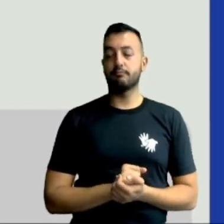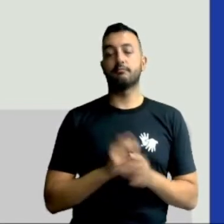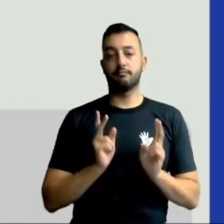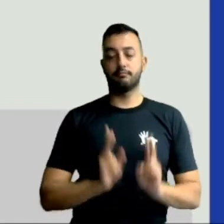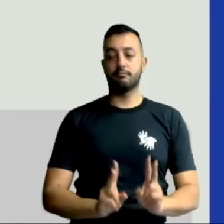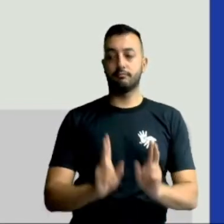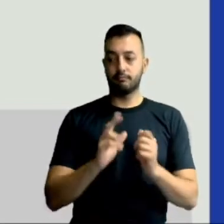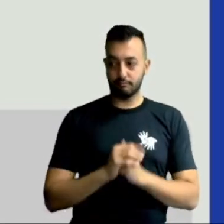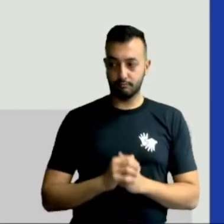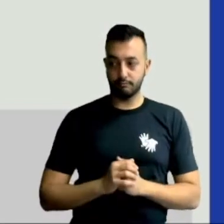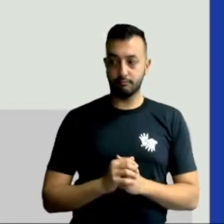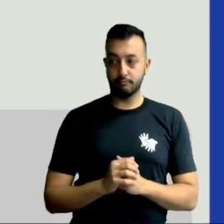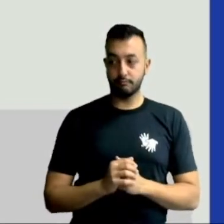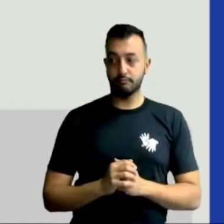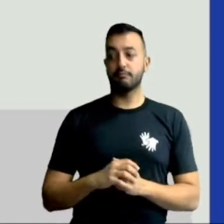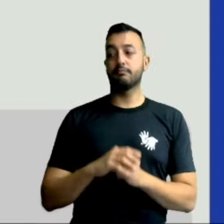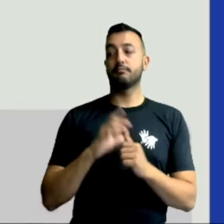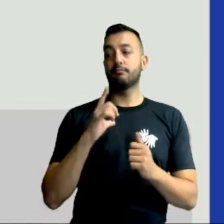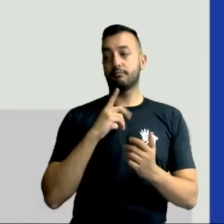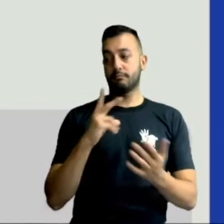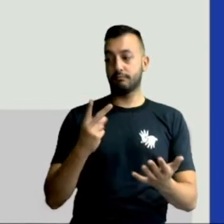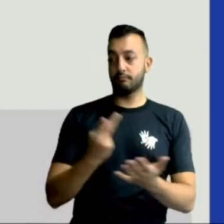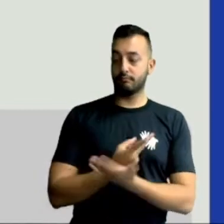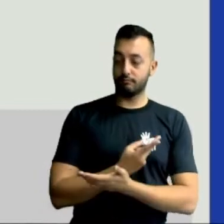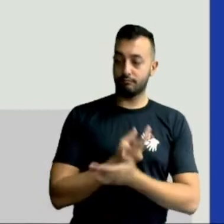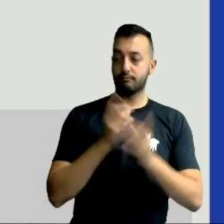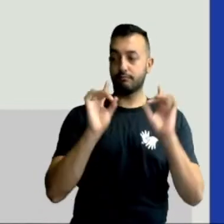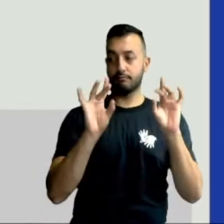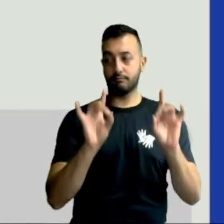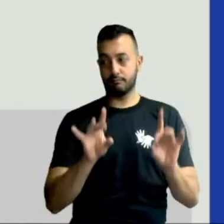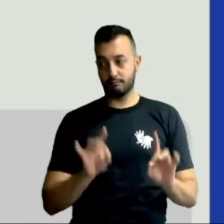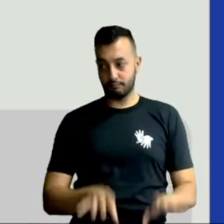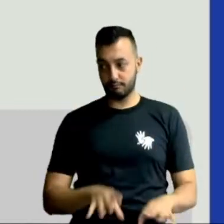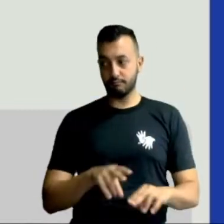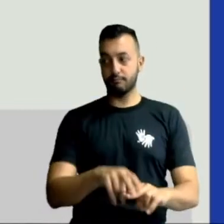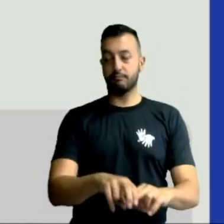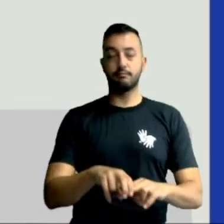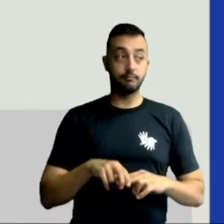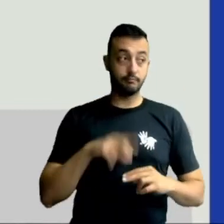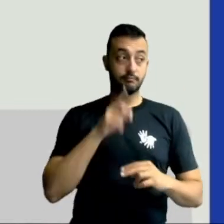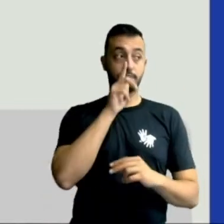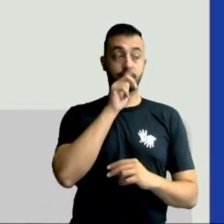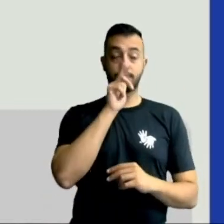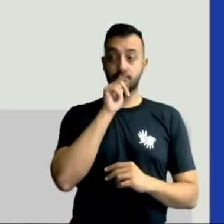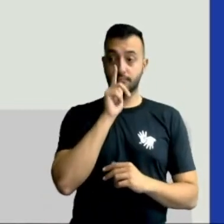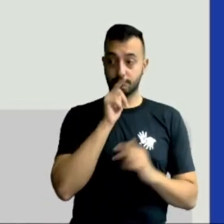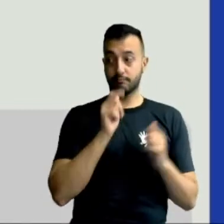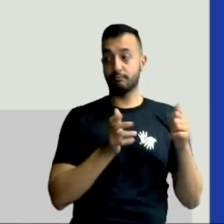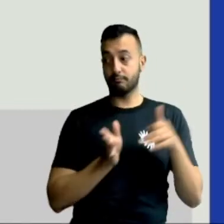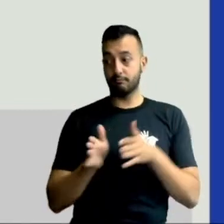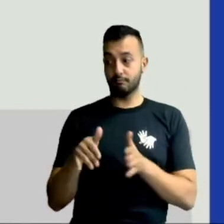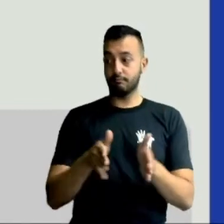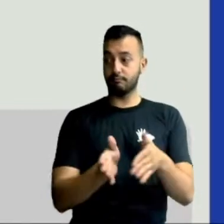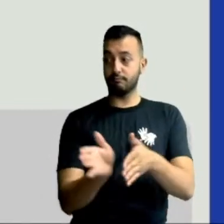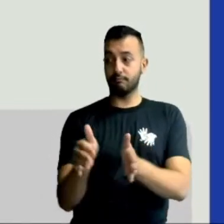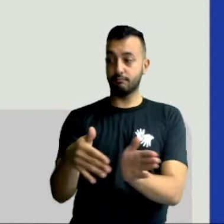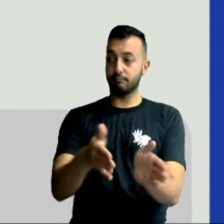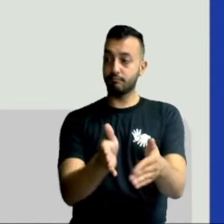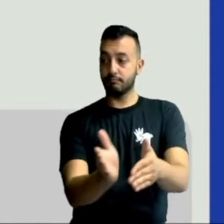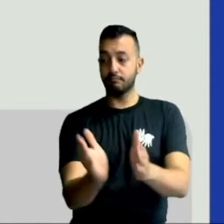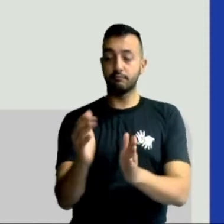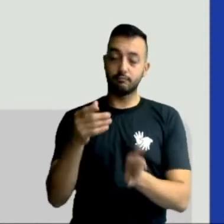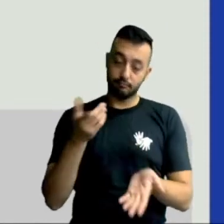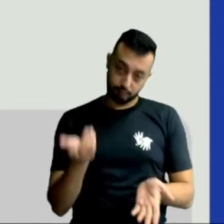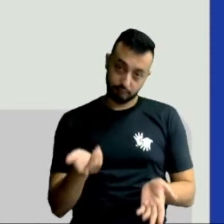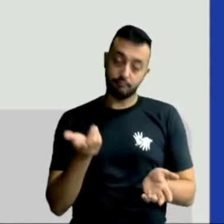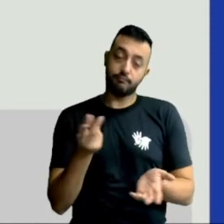Vamos lá. Então, além da situação privilegiada por conta do curso d'água, como eu estava falando para vocês anteriormente, né? Que